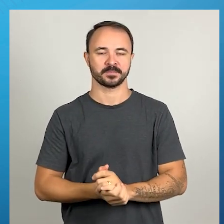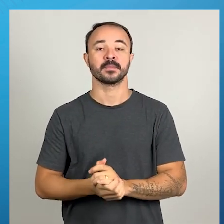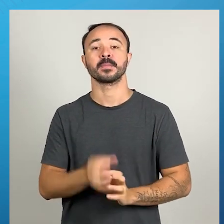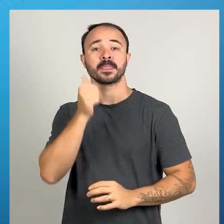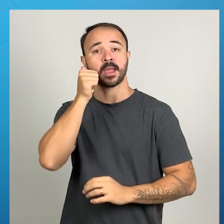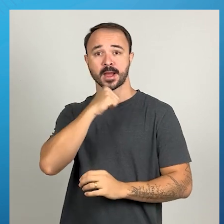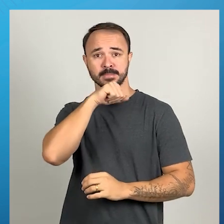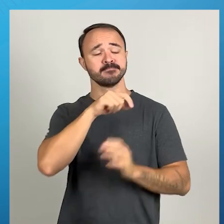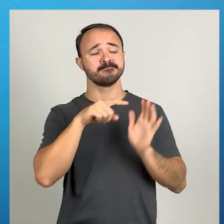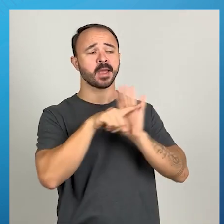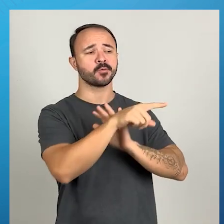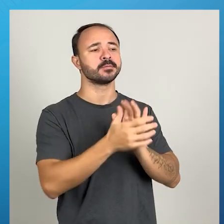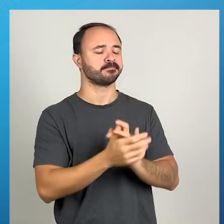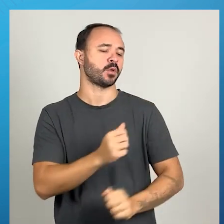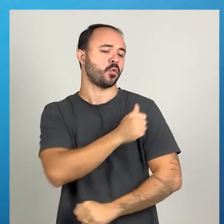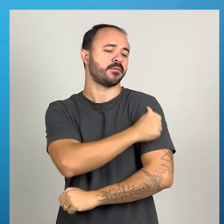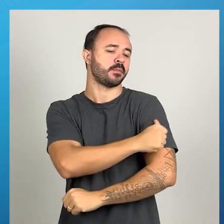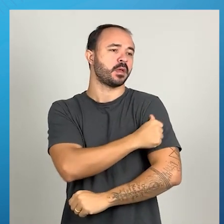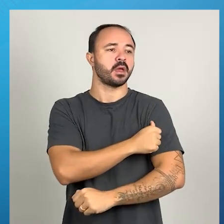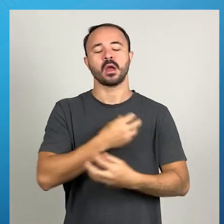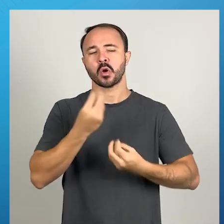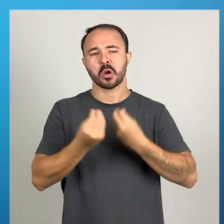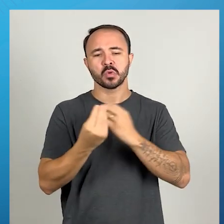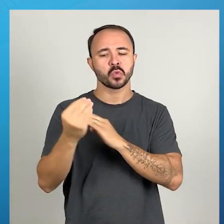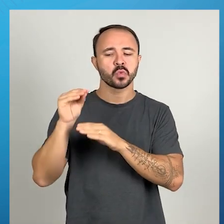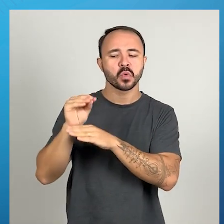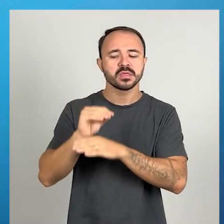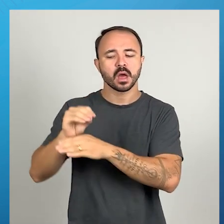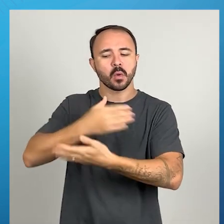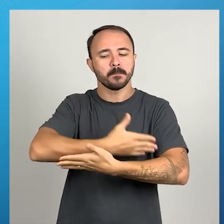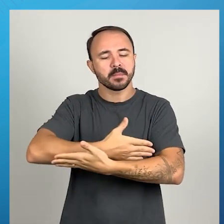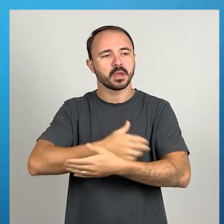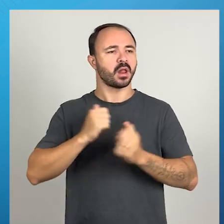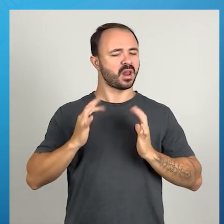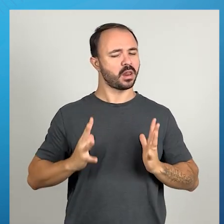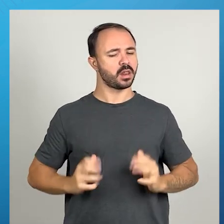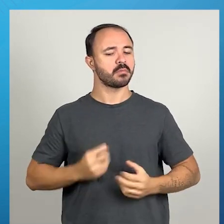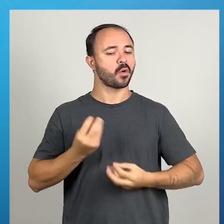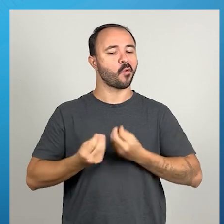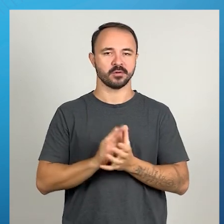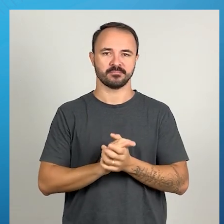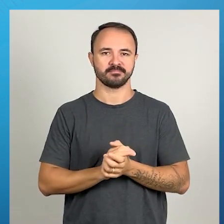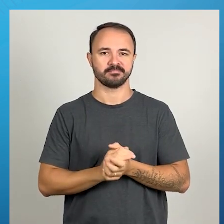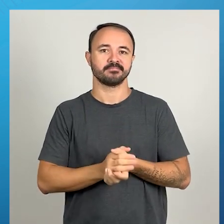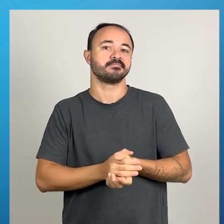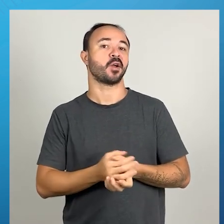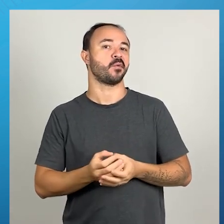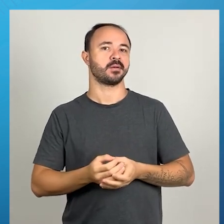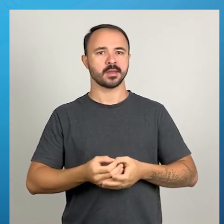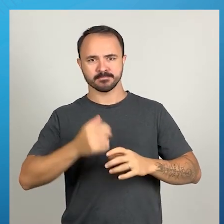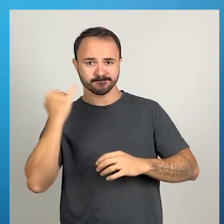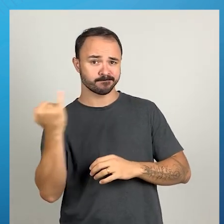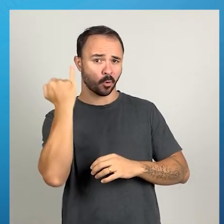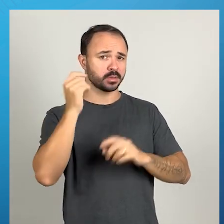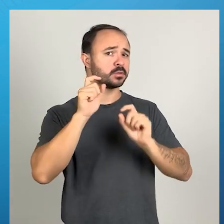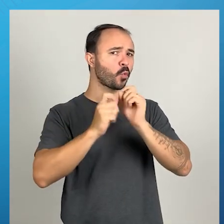ao enfermeiro sobre os cuidados com a higiene do bebê. Qual das seguintes atividades é uma prática importante para manter a higiene do